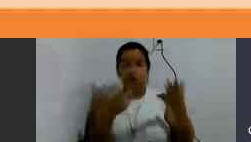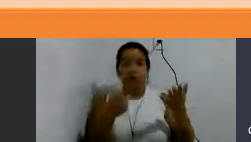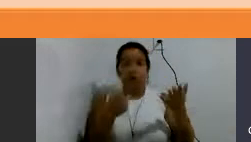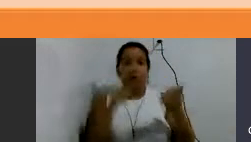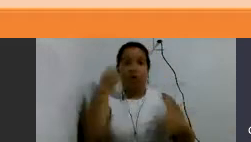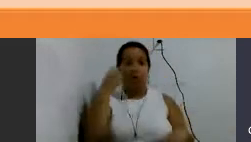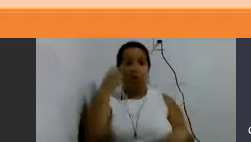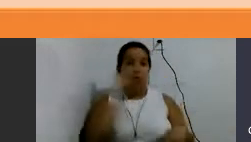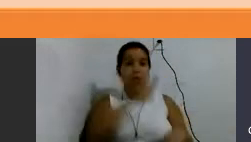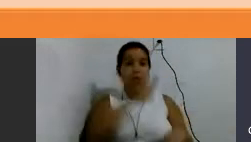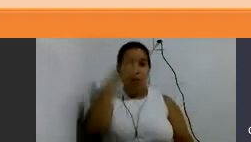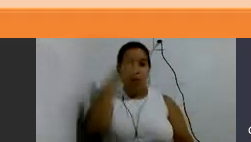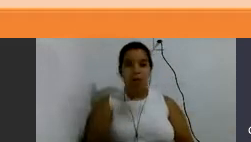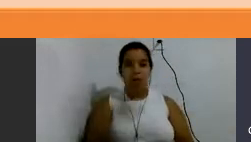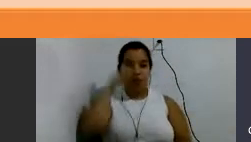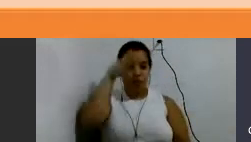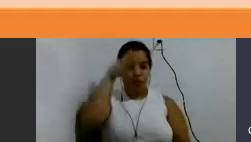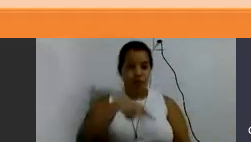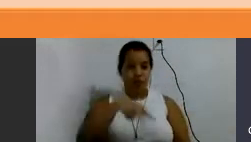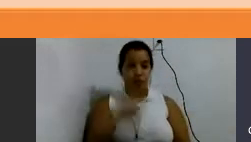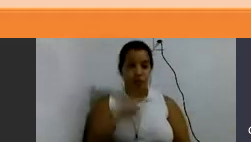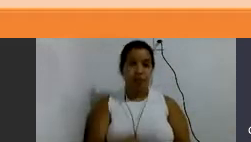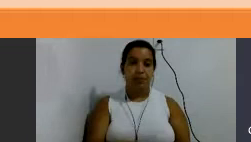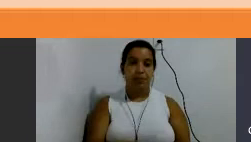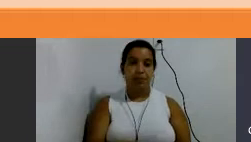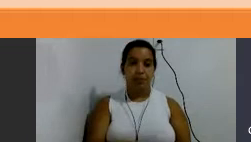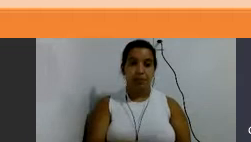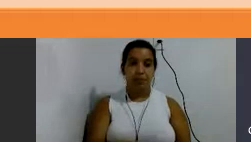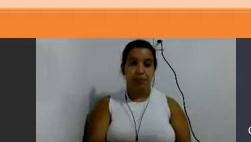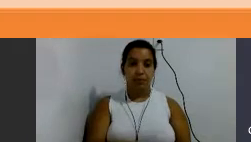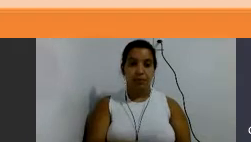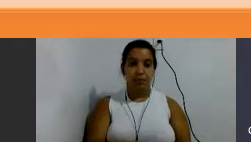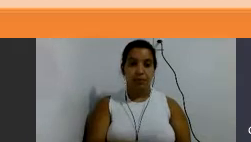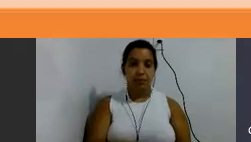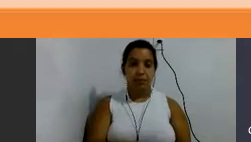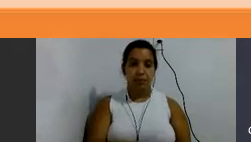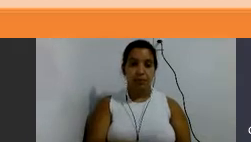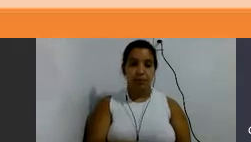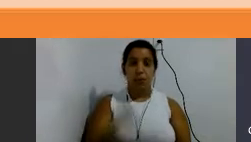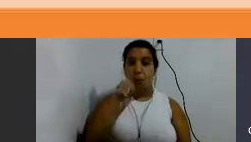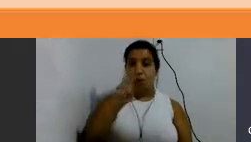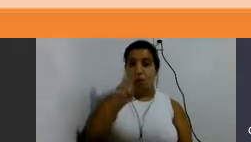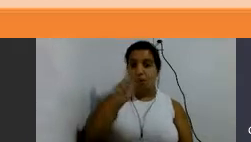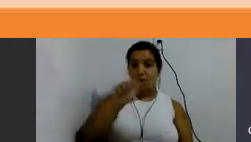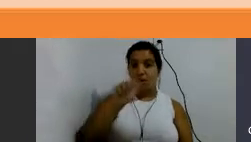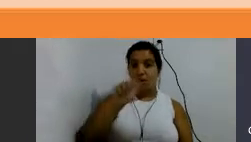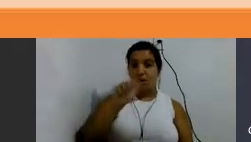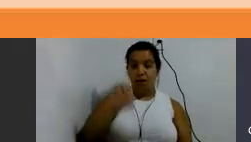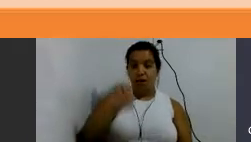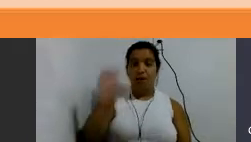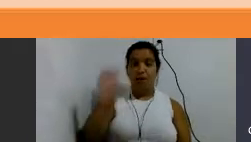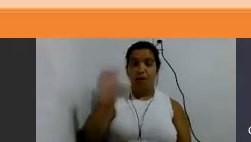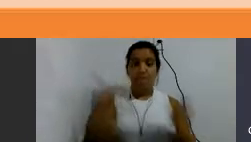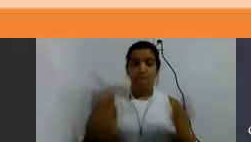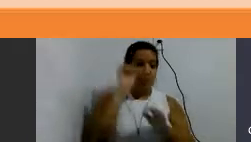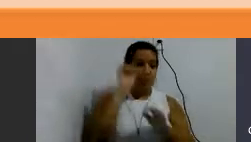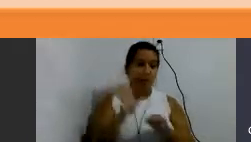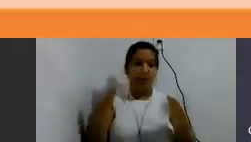Vivax, Malariae ovale, que é restrita ao continente africano. Recentemente também a gente foi descoberta uma